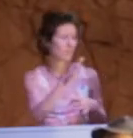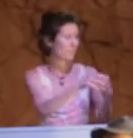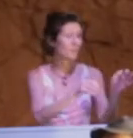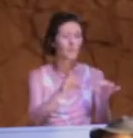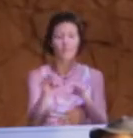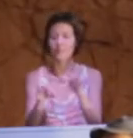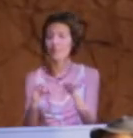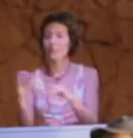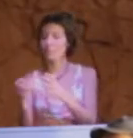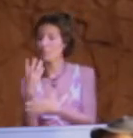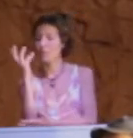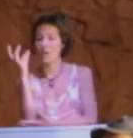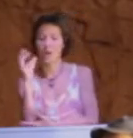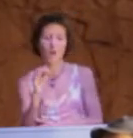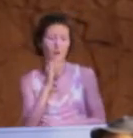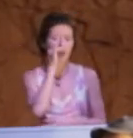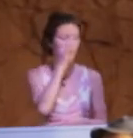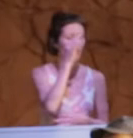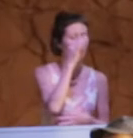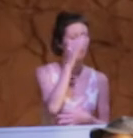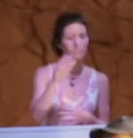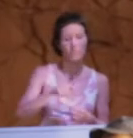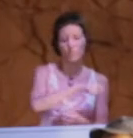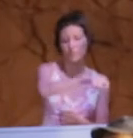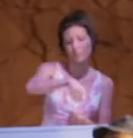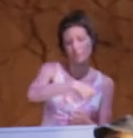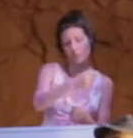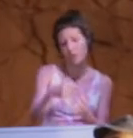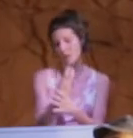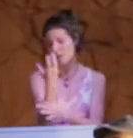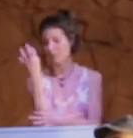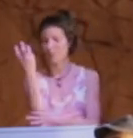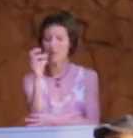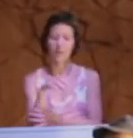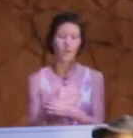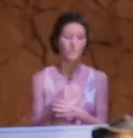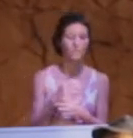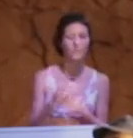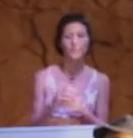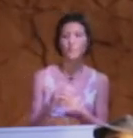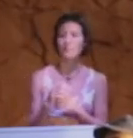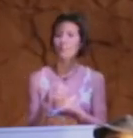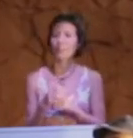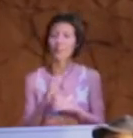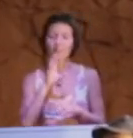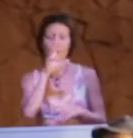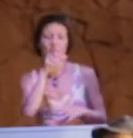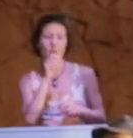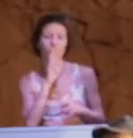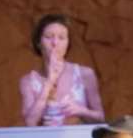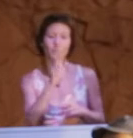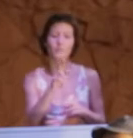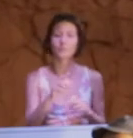as ramas e juntar e se enlaçar no pau. Aí, e eu, o que eu faço, amigo macaco? O que eu faço? Se